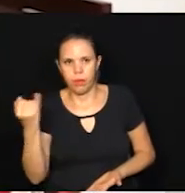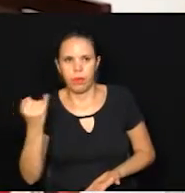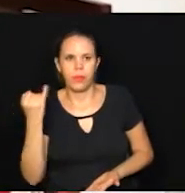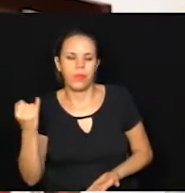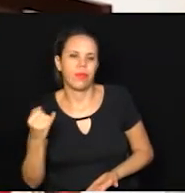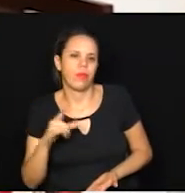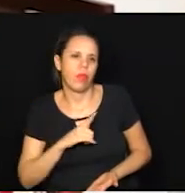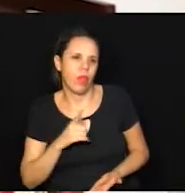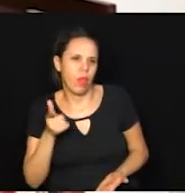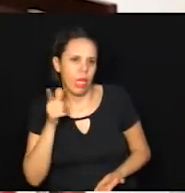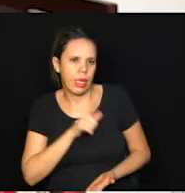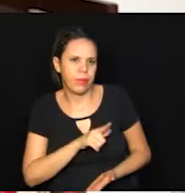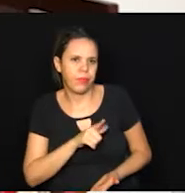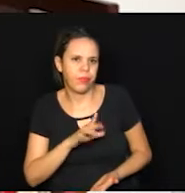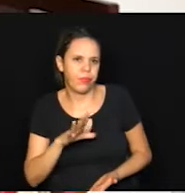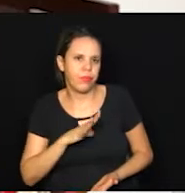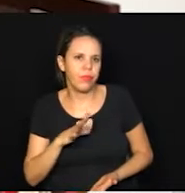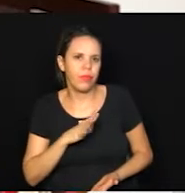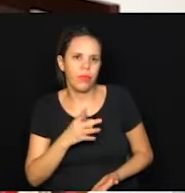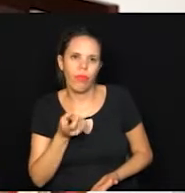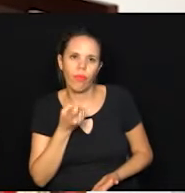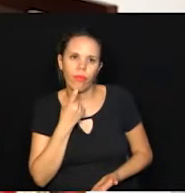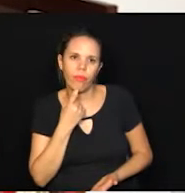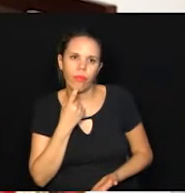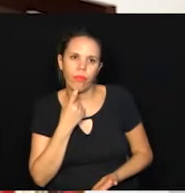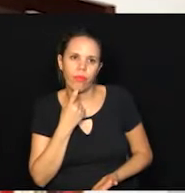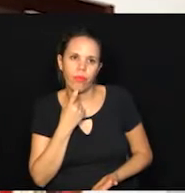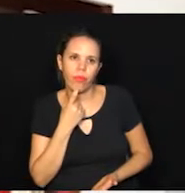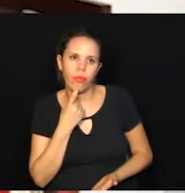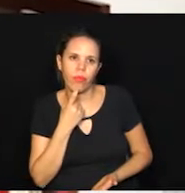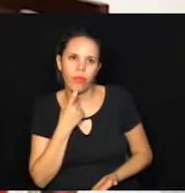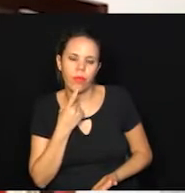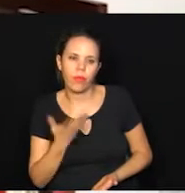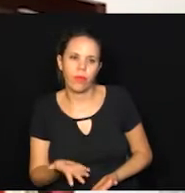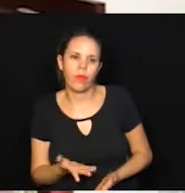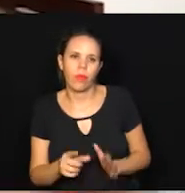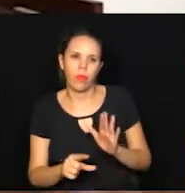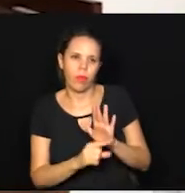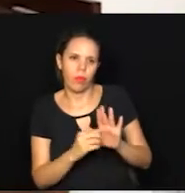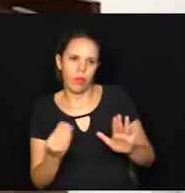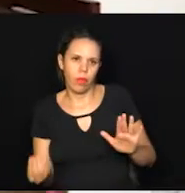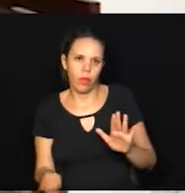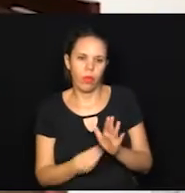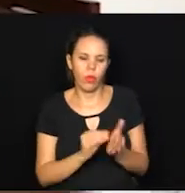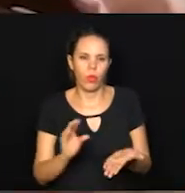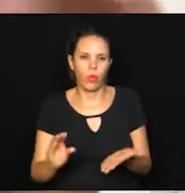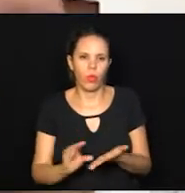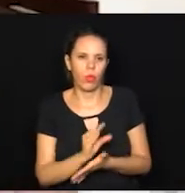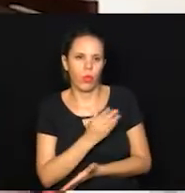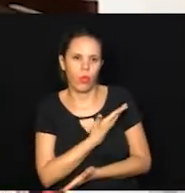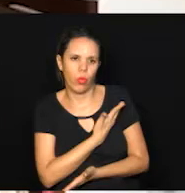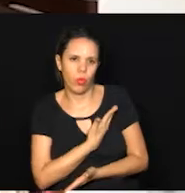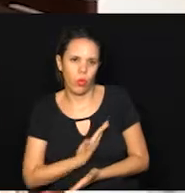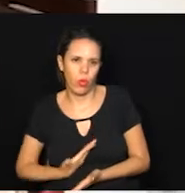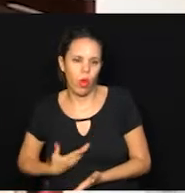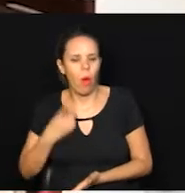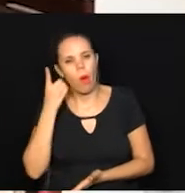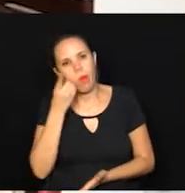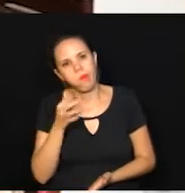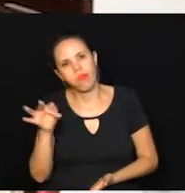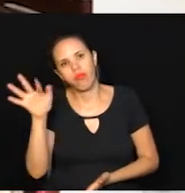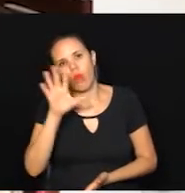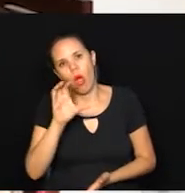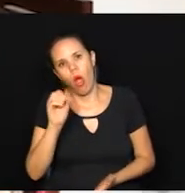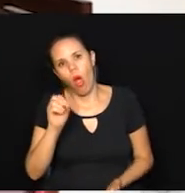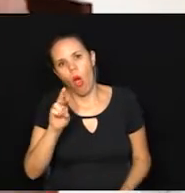importante ter conquistado para a cidade de Campinas, através de uma emenda ao orçamento da União do deputado federal